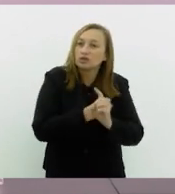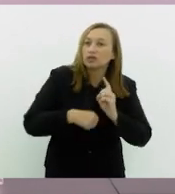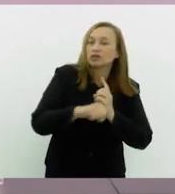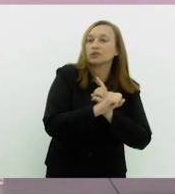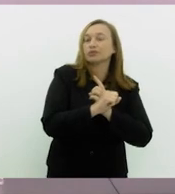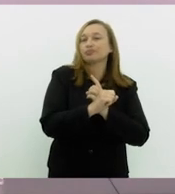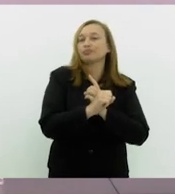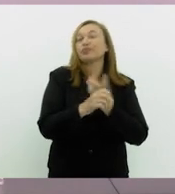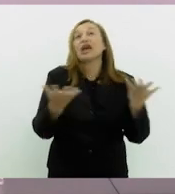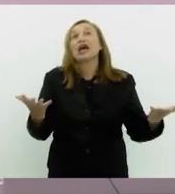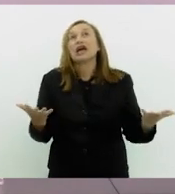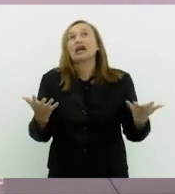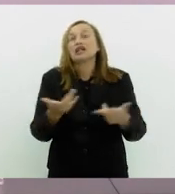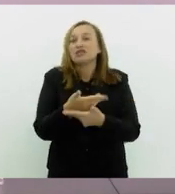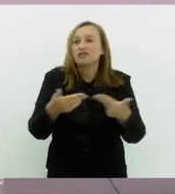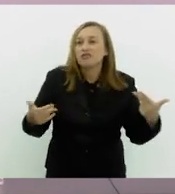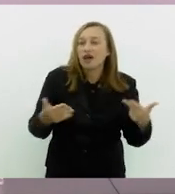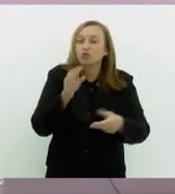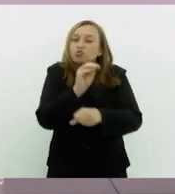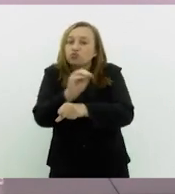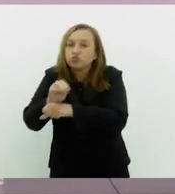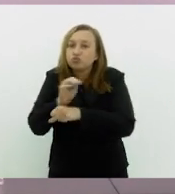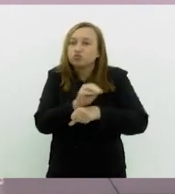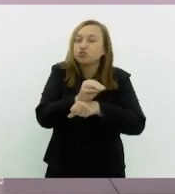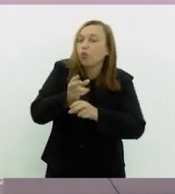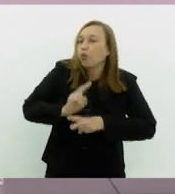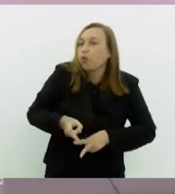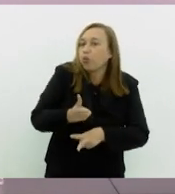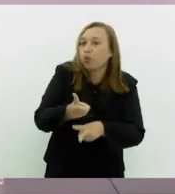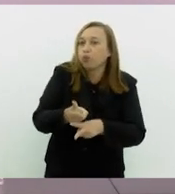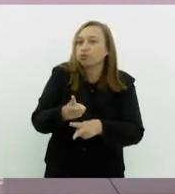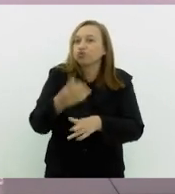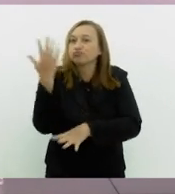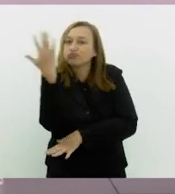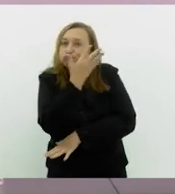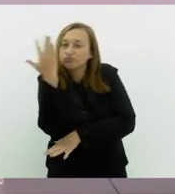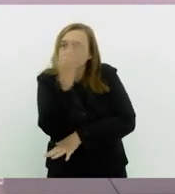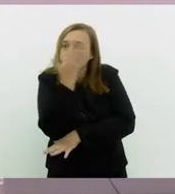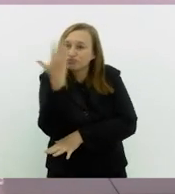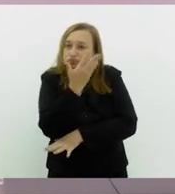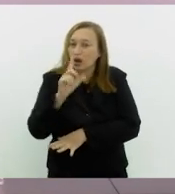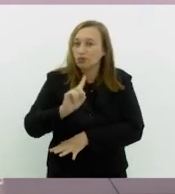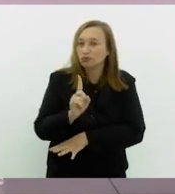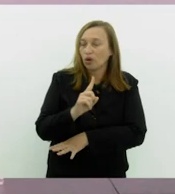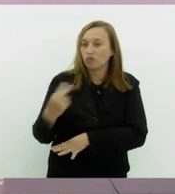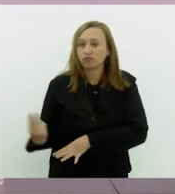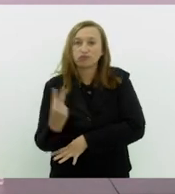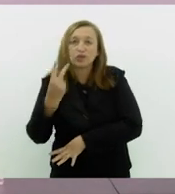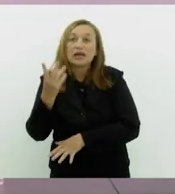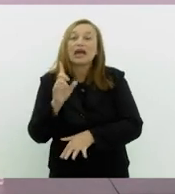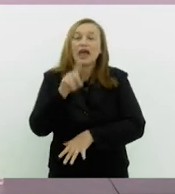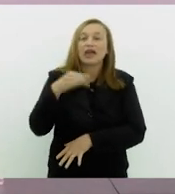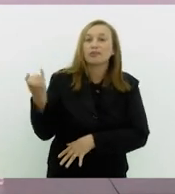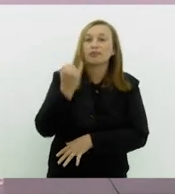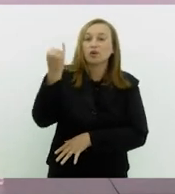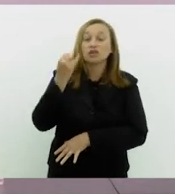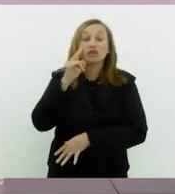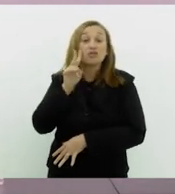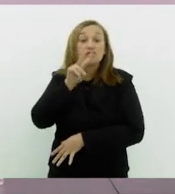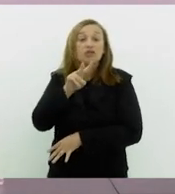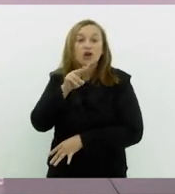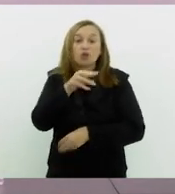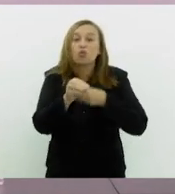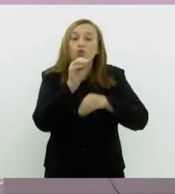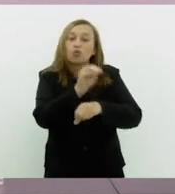muitas dimensões do cuidado ainda permanecem invisíveis e desvalorizadas. É importante olhar para o cuidado como